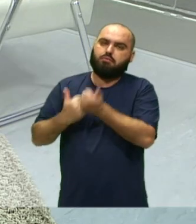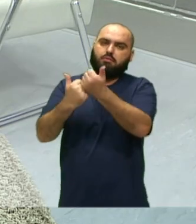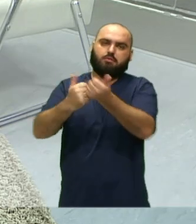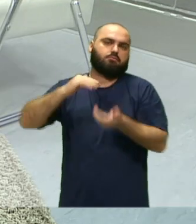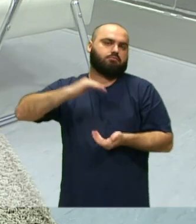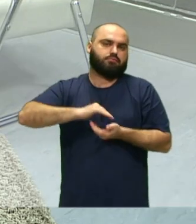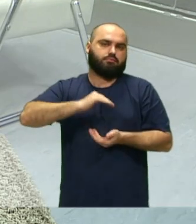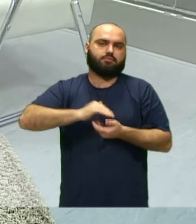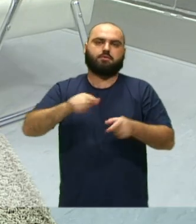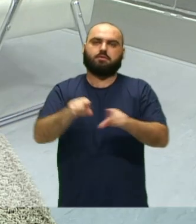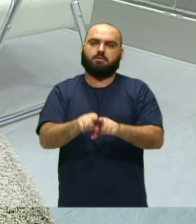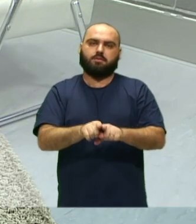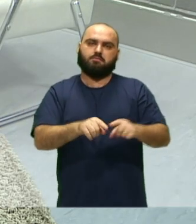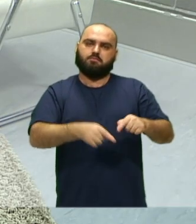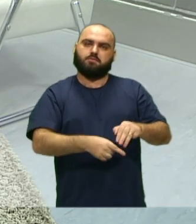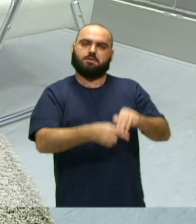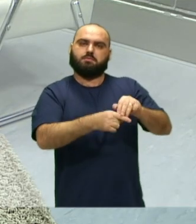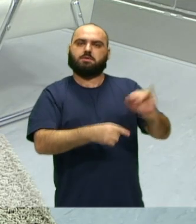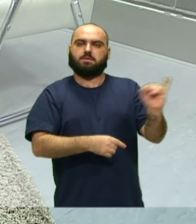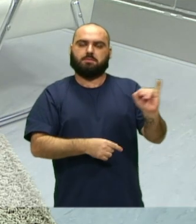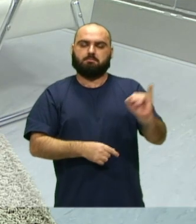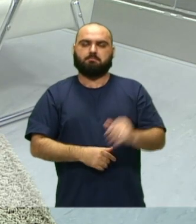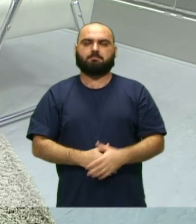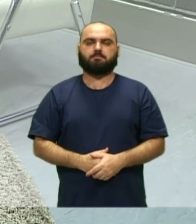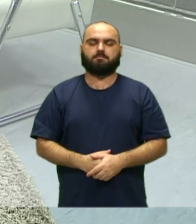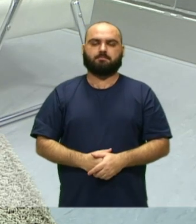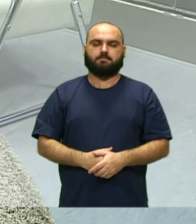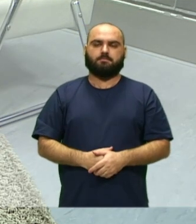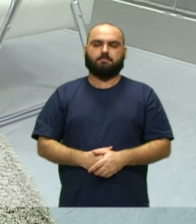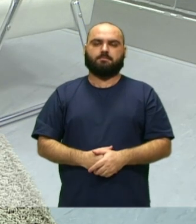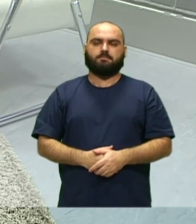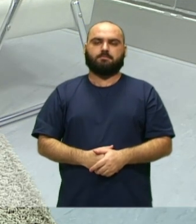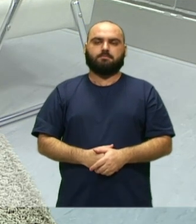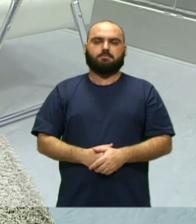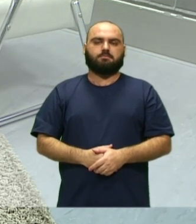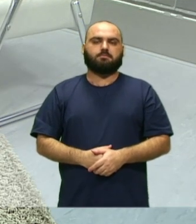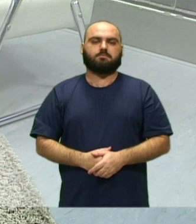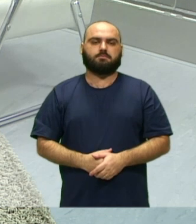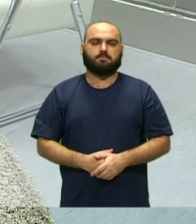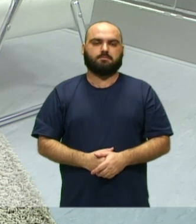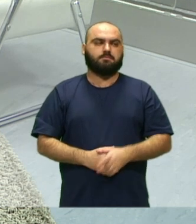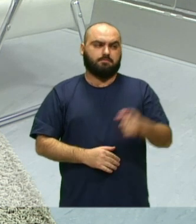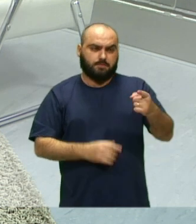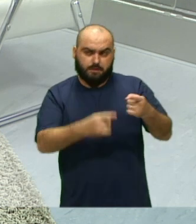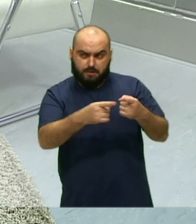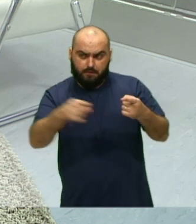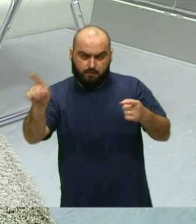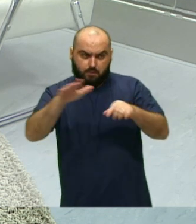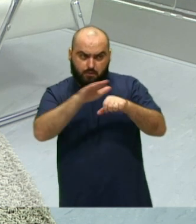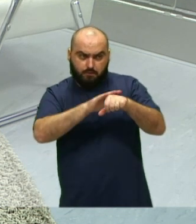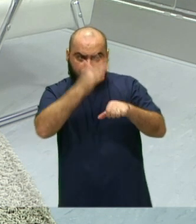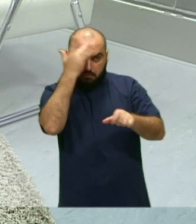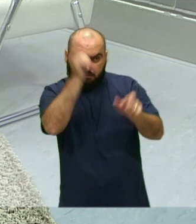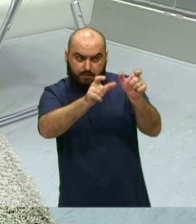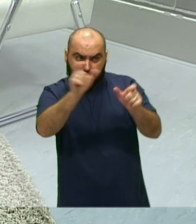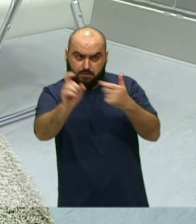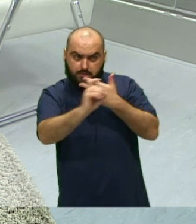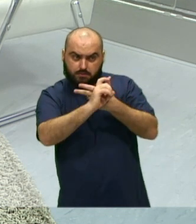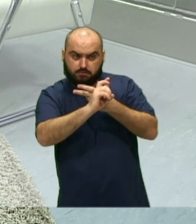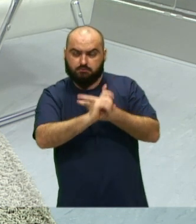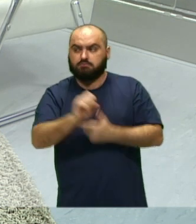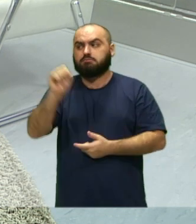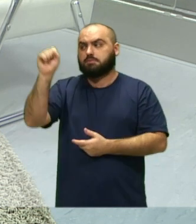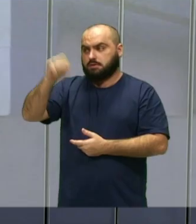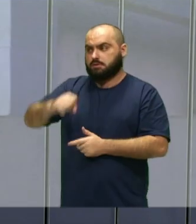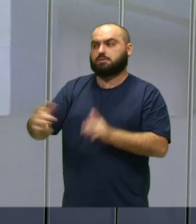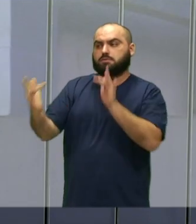Civil e o aparato municipal. A senhora chegou a conversar com alguém do Poder Executivo e ver a viabilidade disso? Com as pessoas envolvidas,